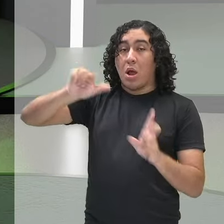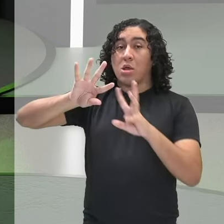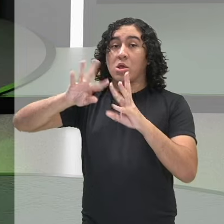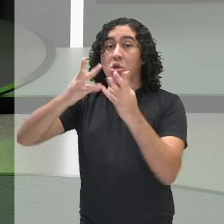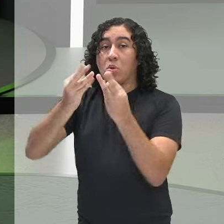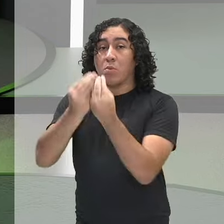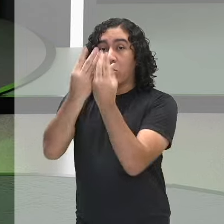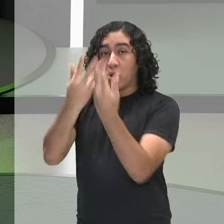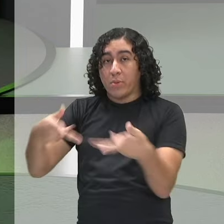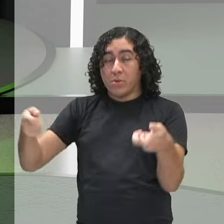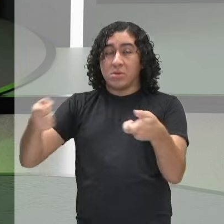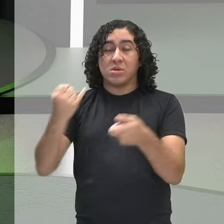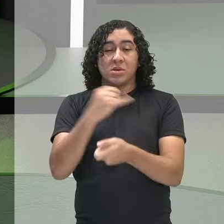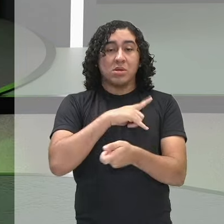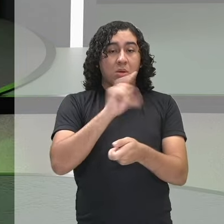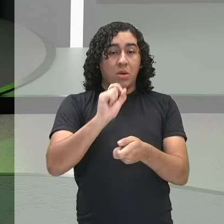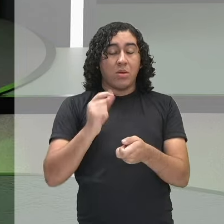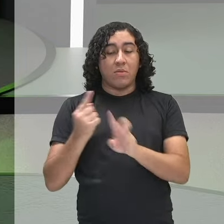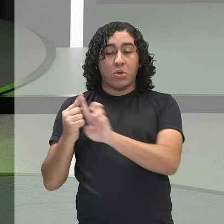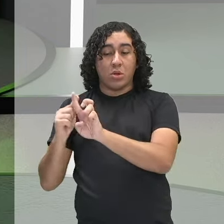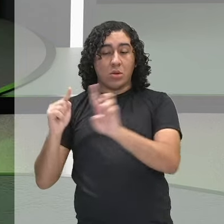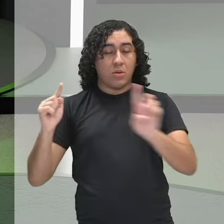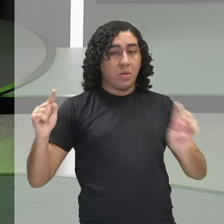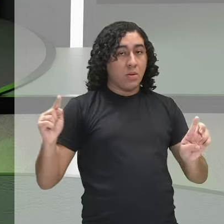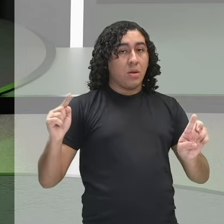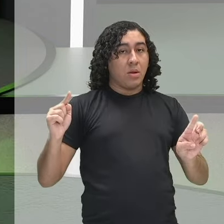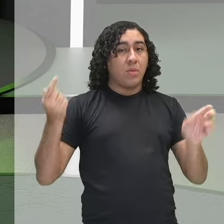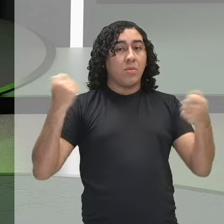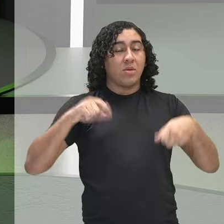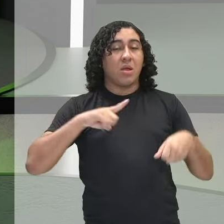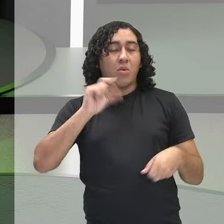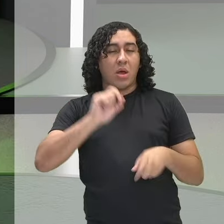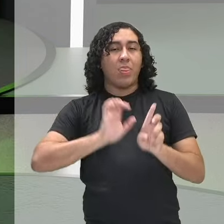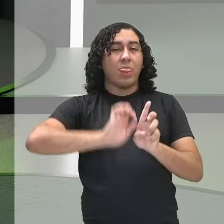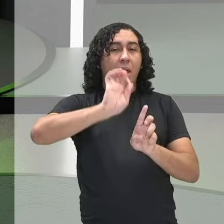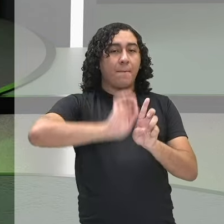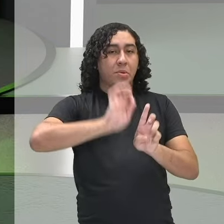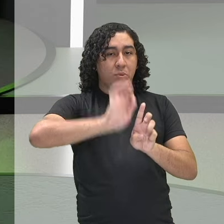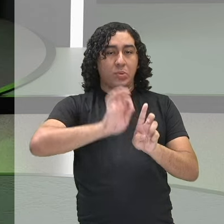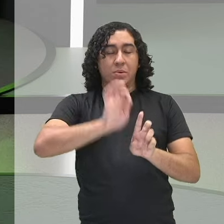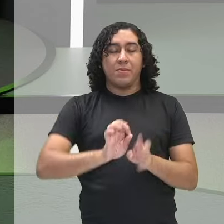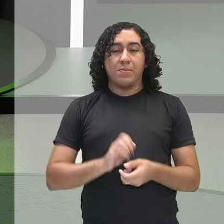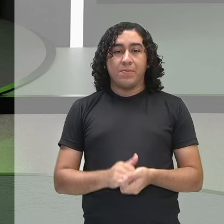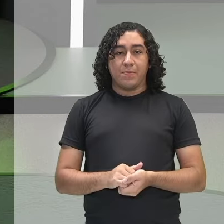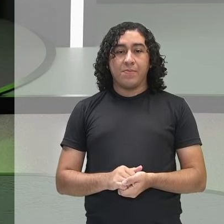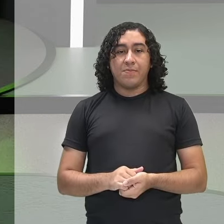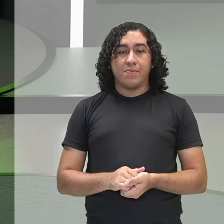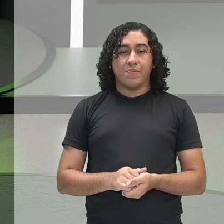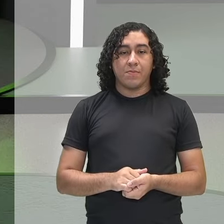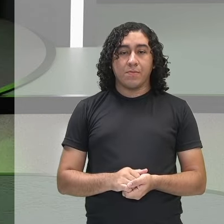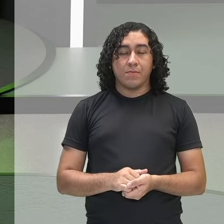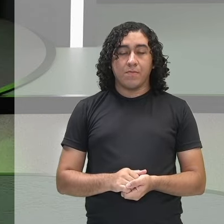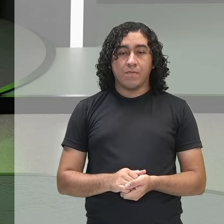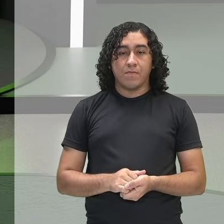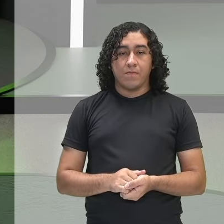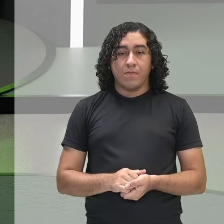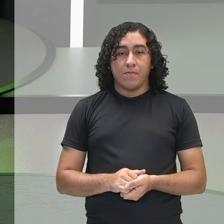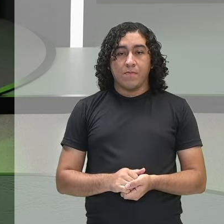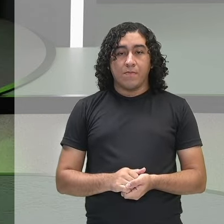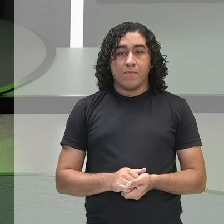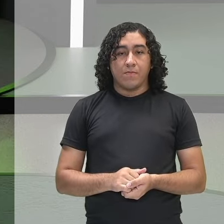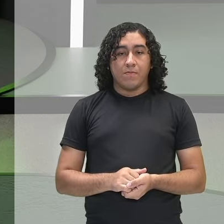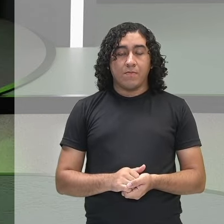gráfico assim, ó, da direita para a esquerda, você vê a temperatura aumentando. Então, se eu tenho um